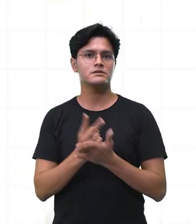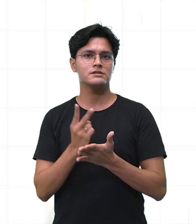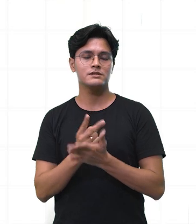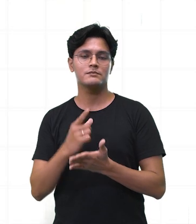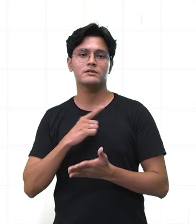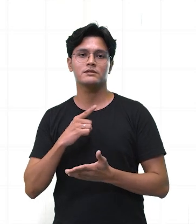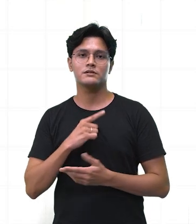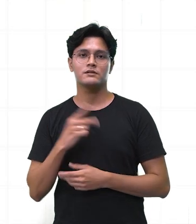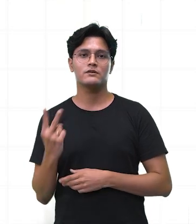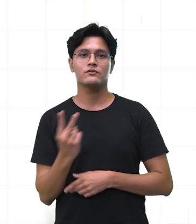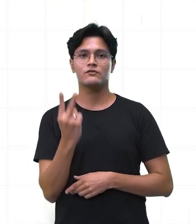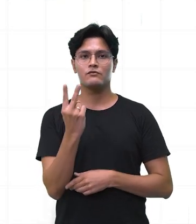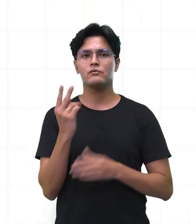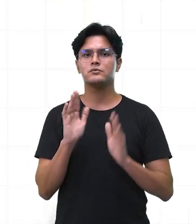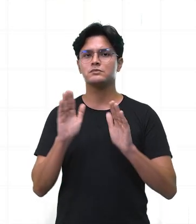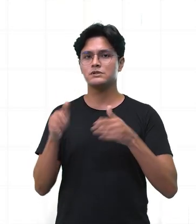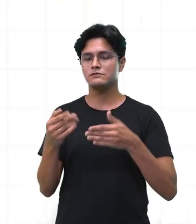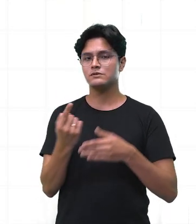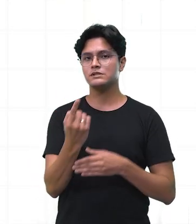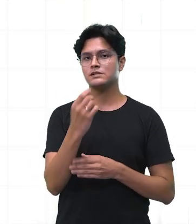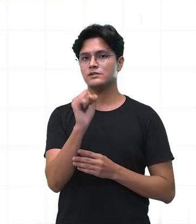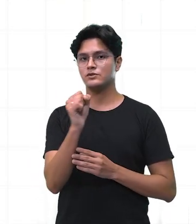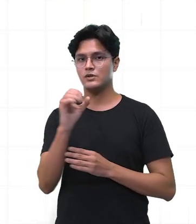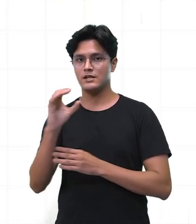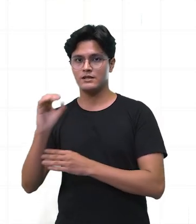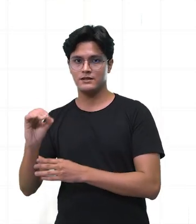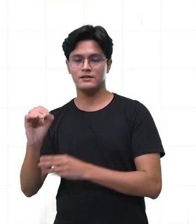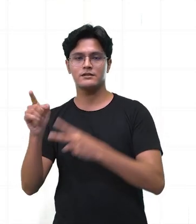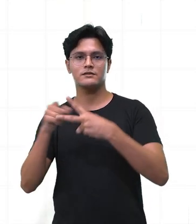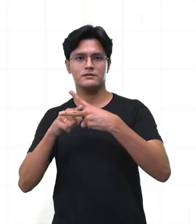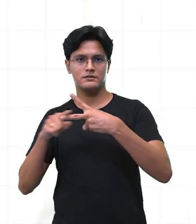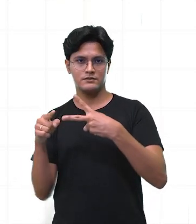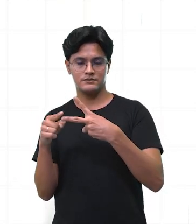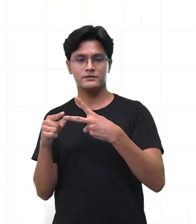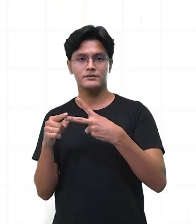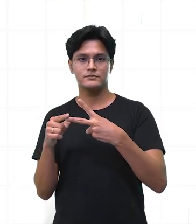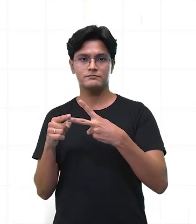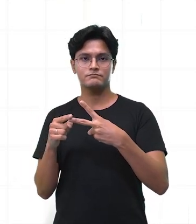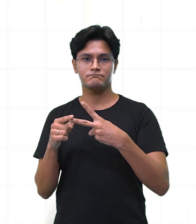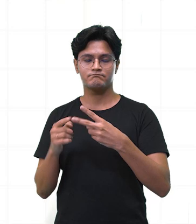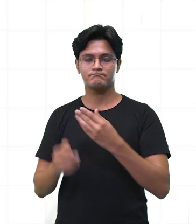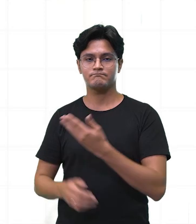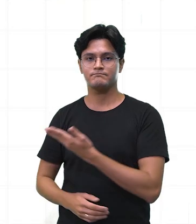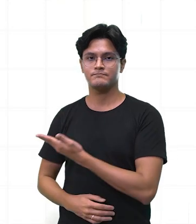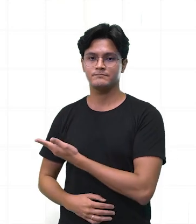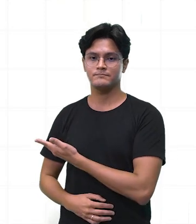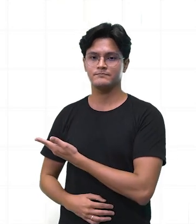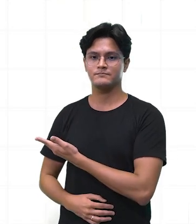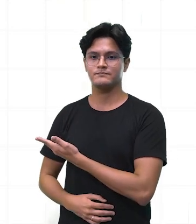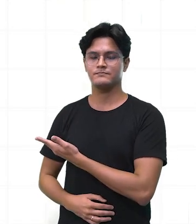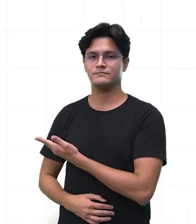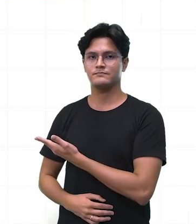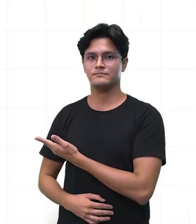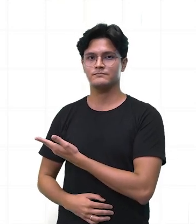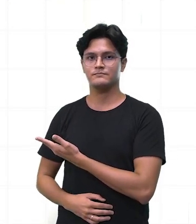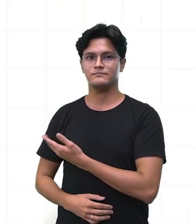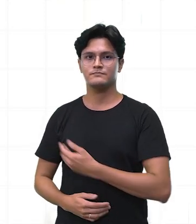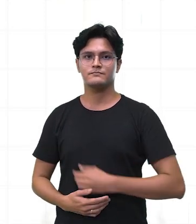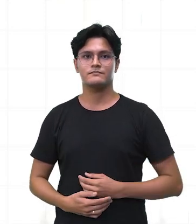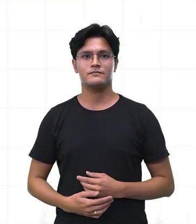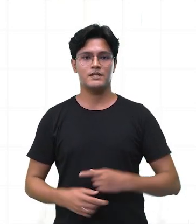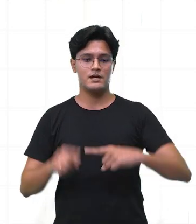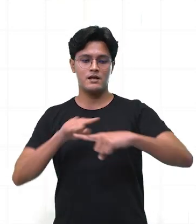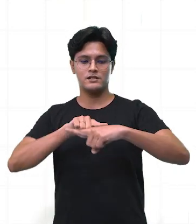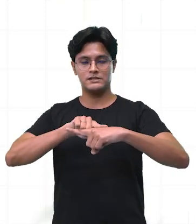medir 180 graus. Aqui está a prova. Esse aqui vale 125